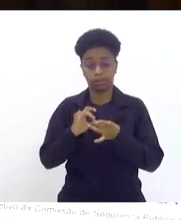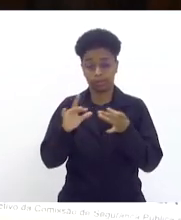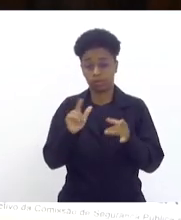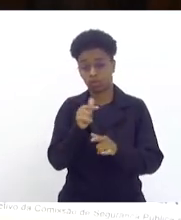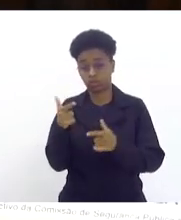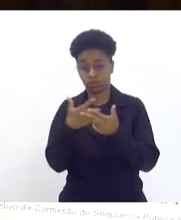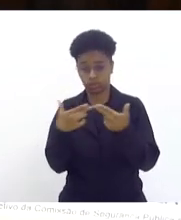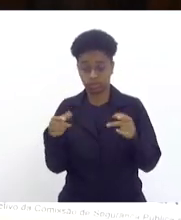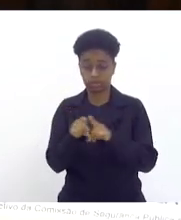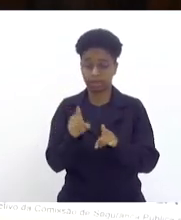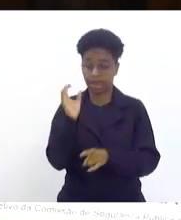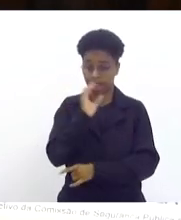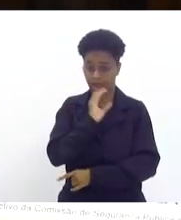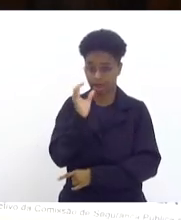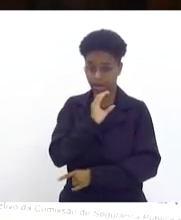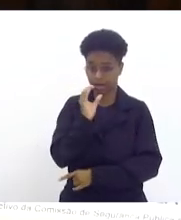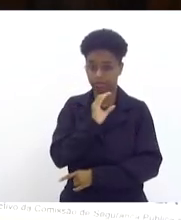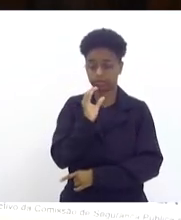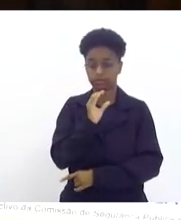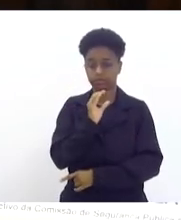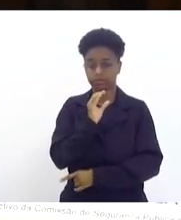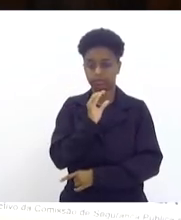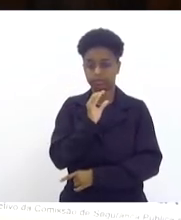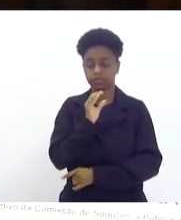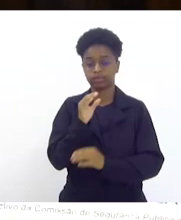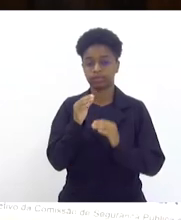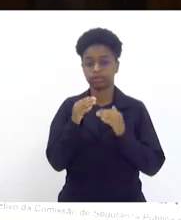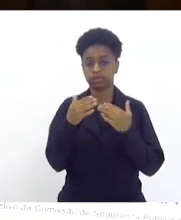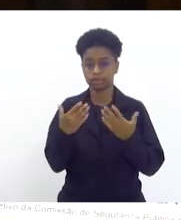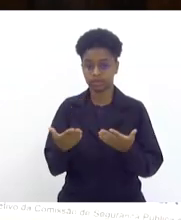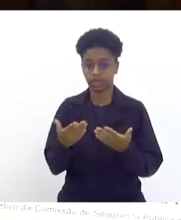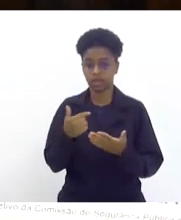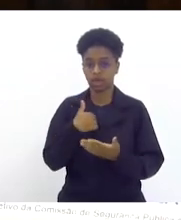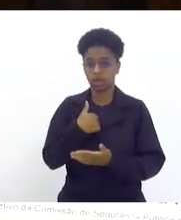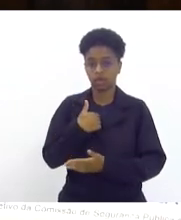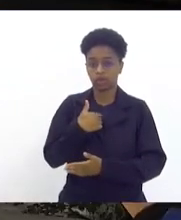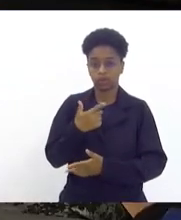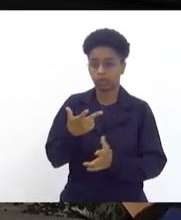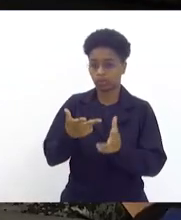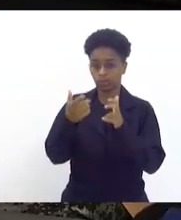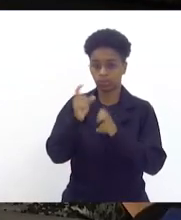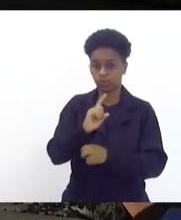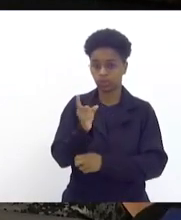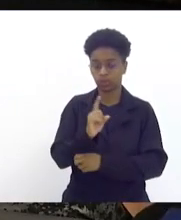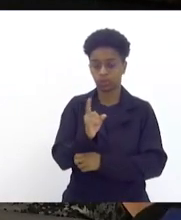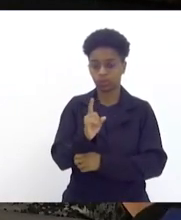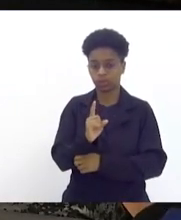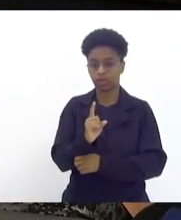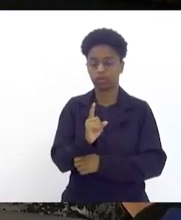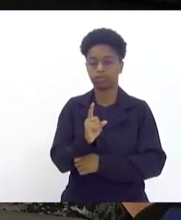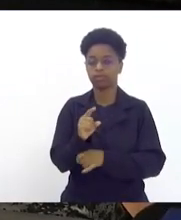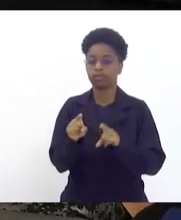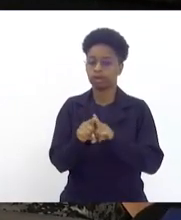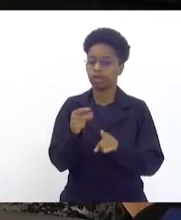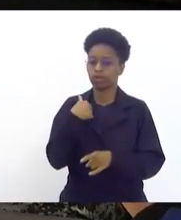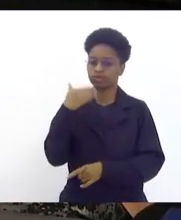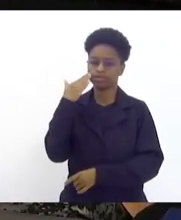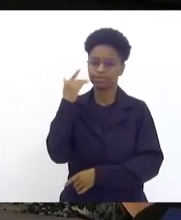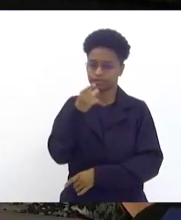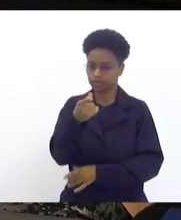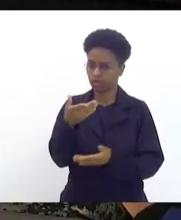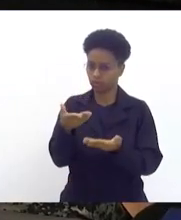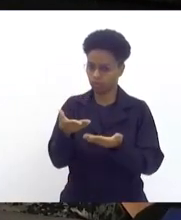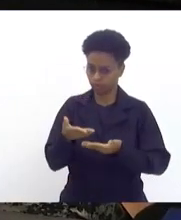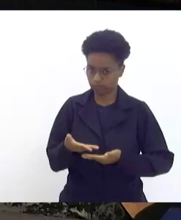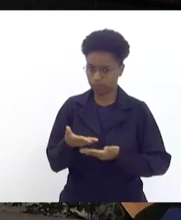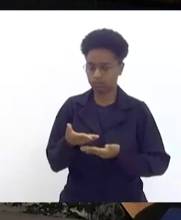aqui de forma muito rápida Deputado Gualberto é não vejo aqui a presença embora sei que vossa excelência tenha convidado